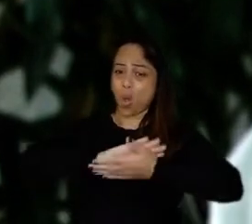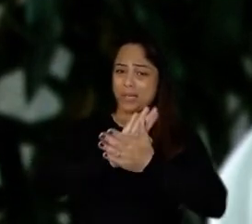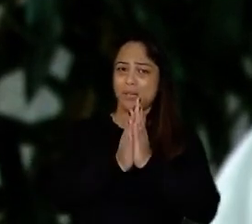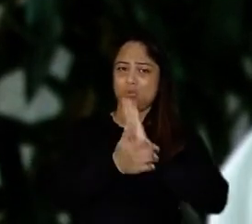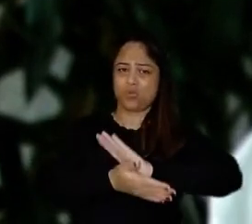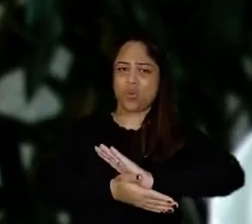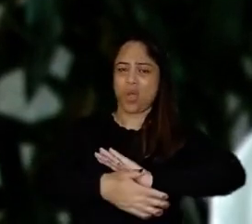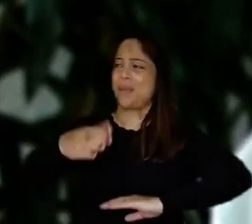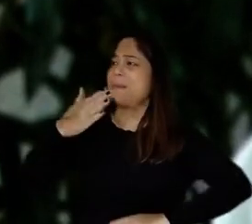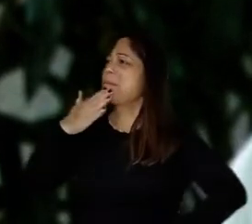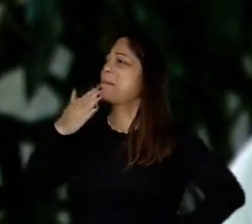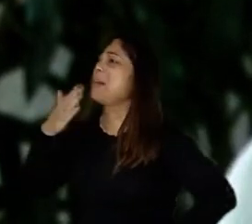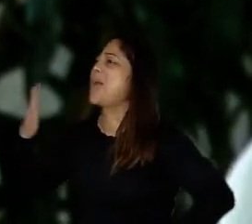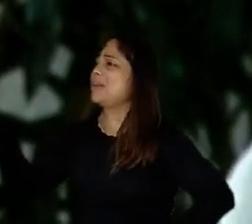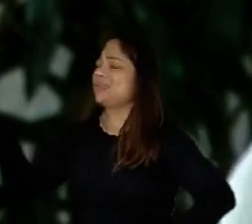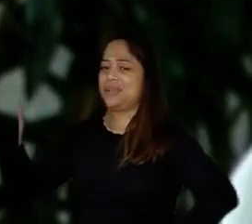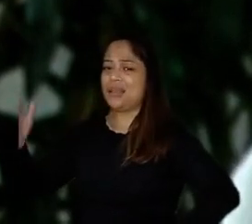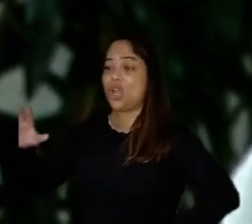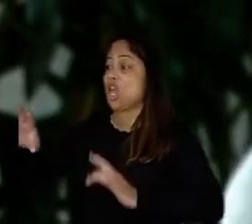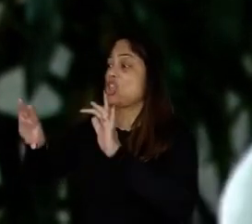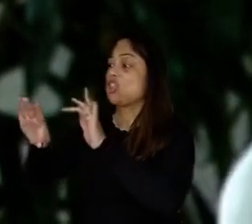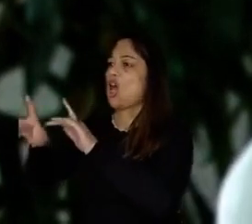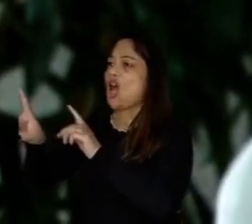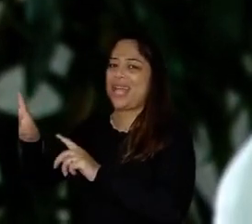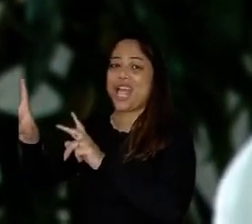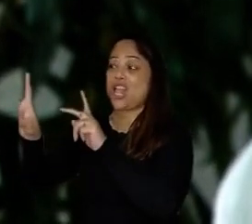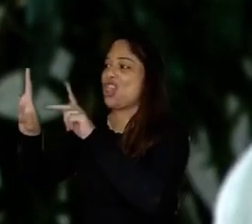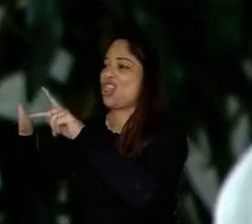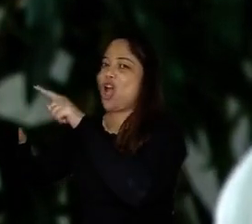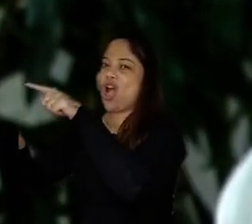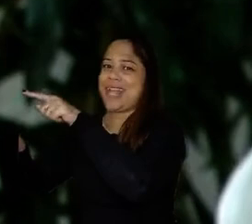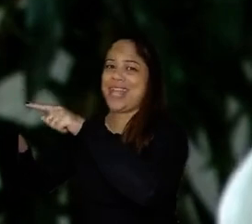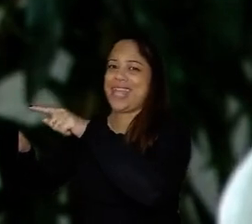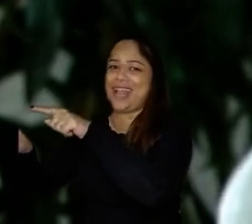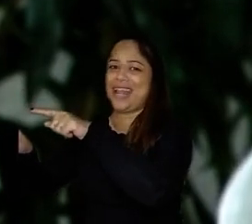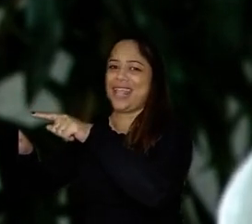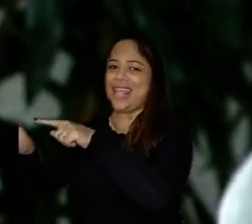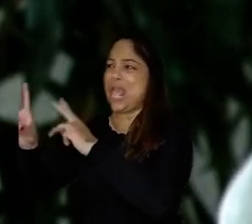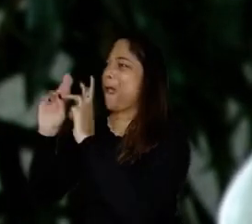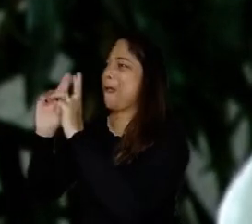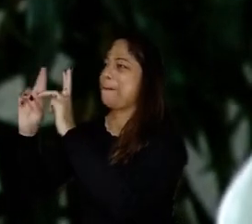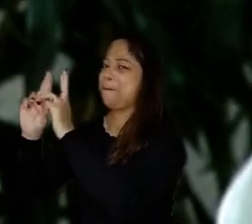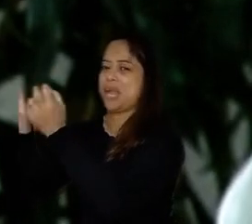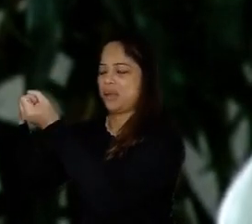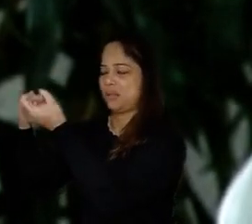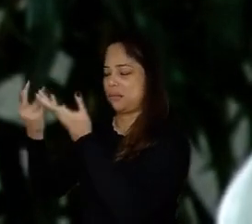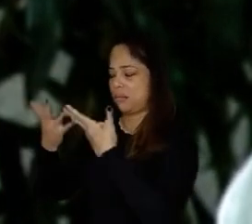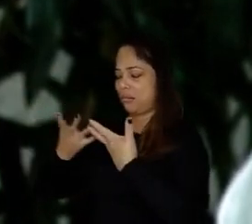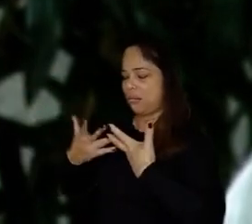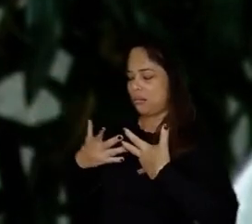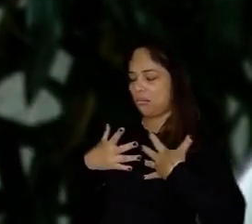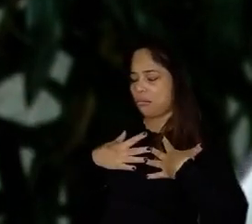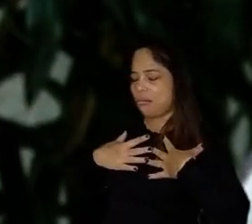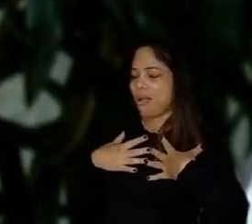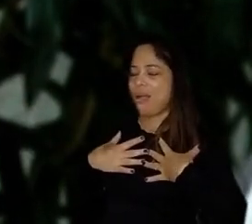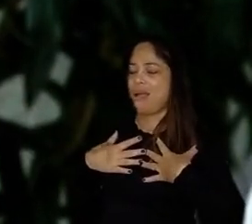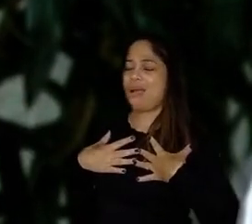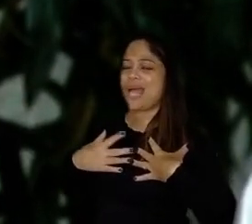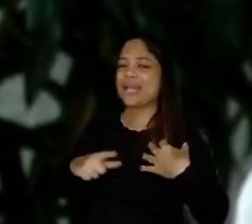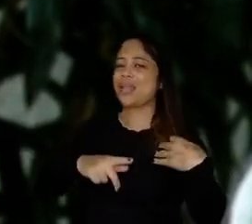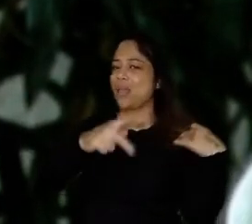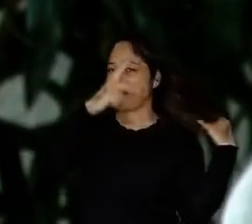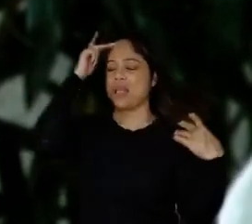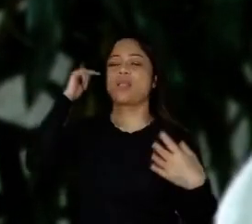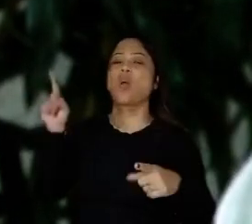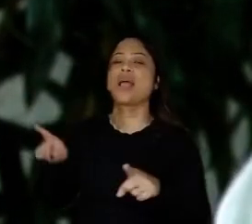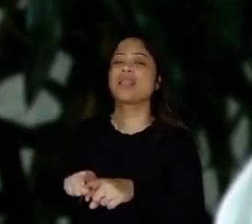Toca na orla do manto, toca na orla do manto. Deixa a esperança do Senhor batizar você. Muitas pessoas sendo libertas de